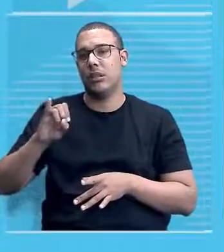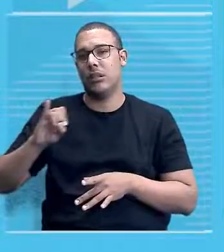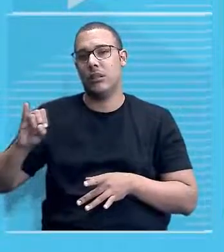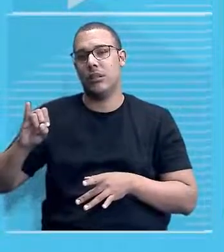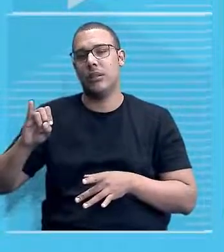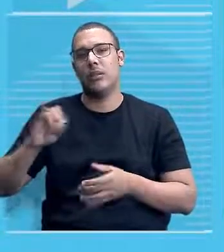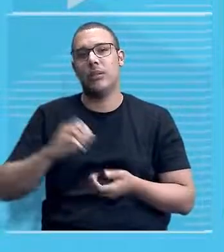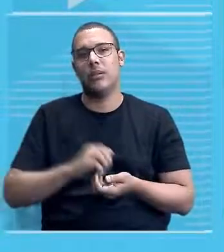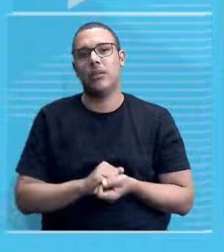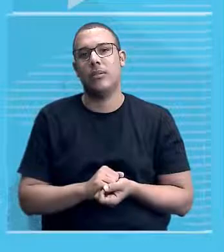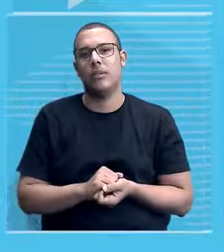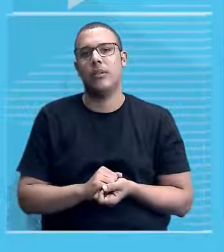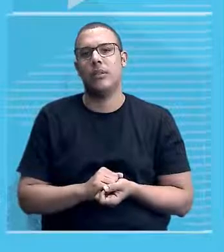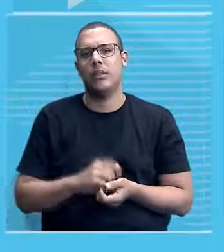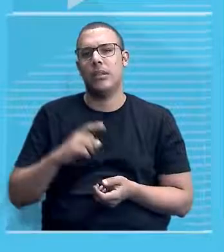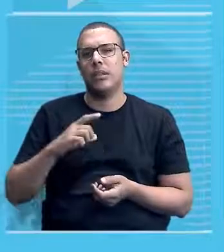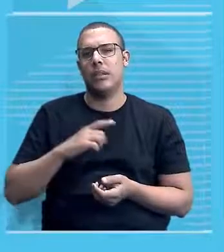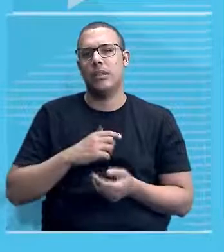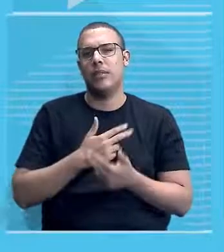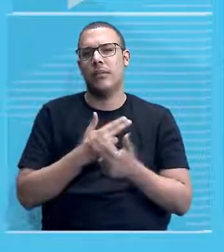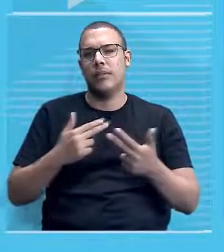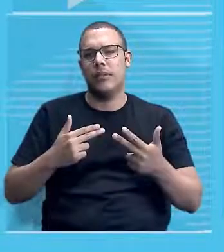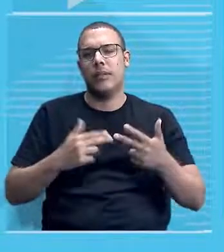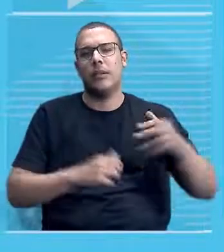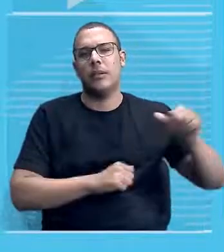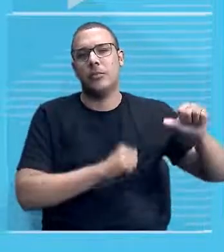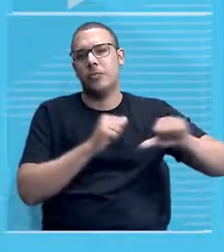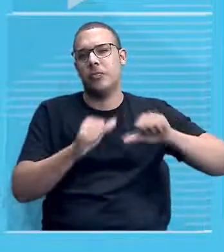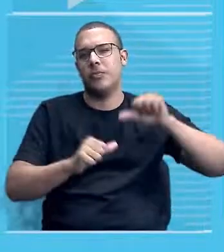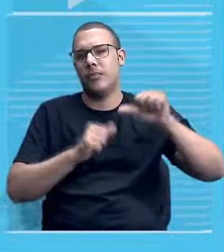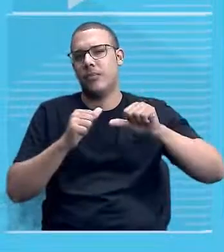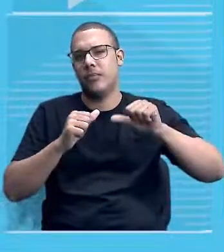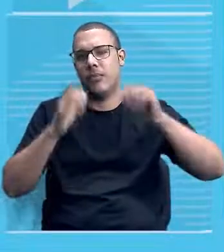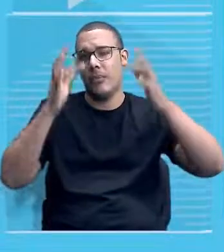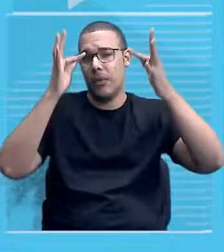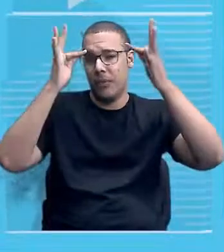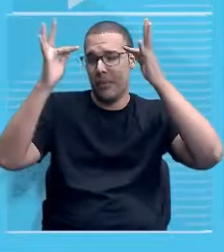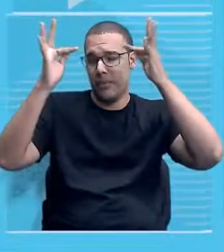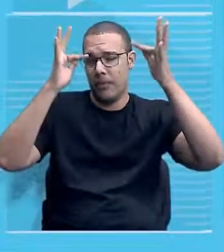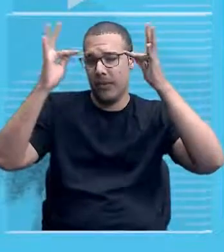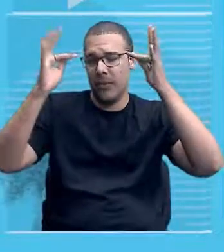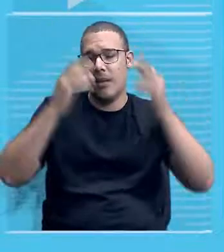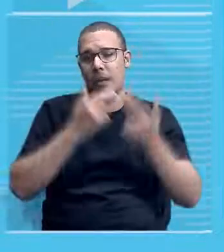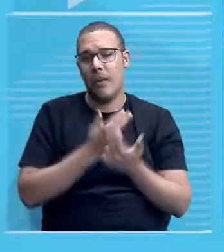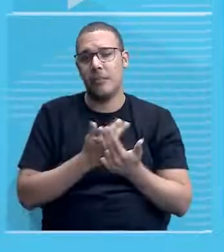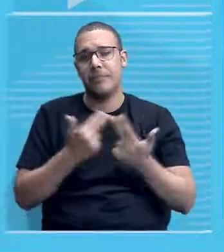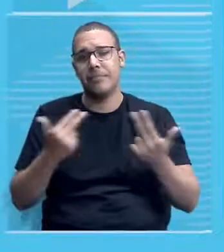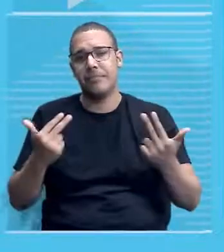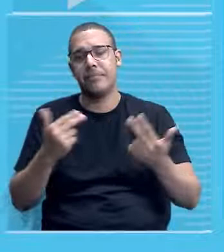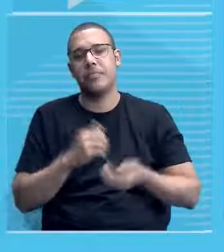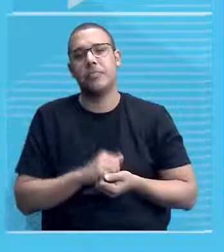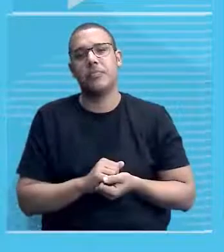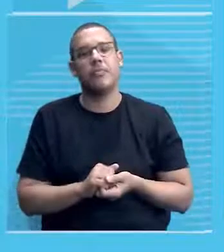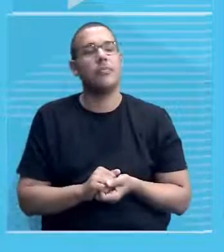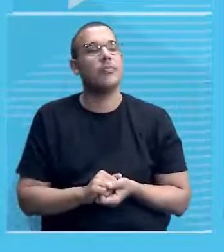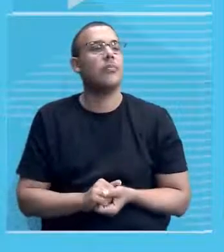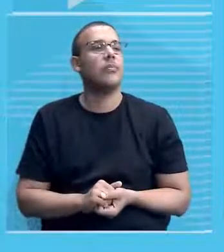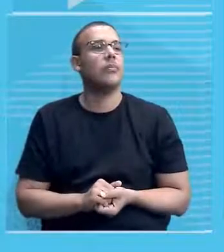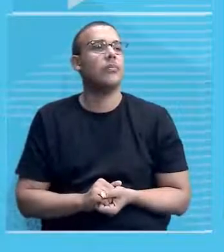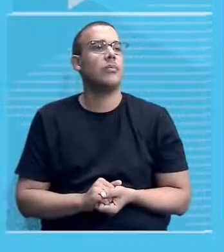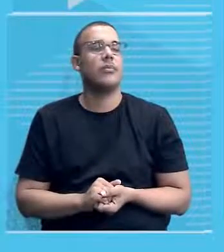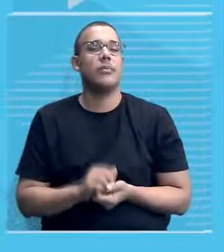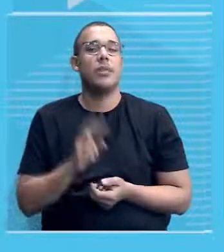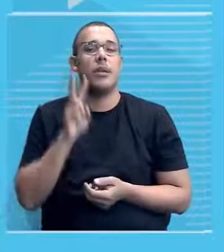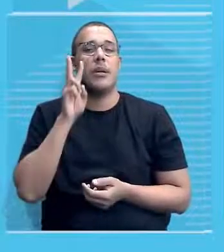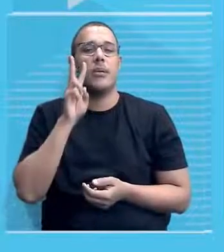o século de muitas mudanças né filosóficas e tudo mais né então vamos dar uma olhadinha no